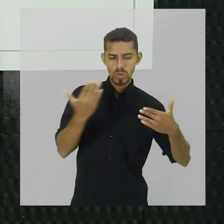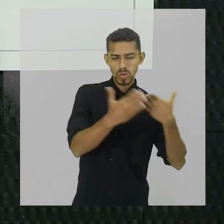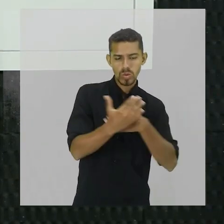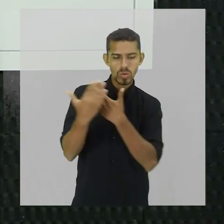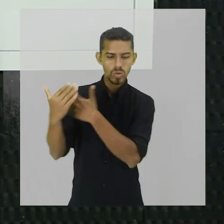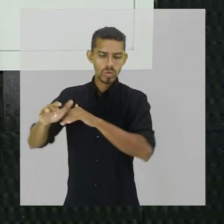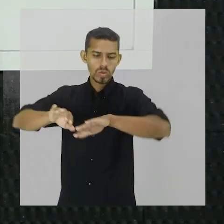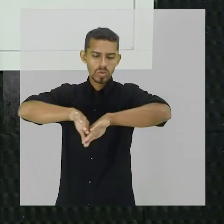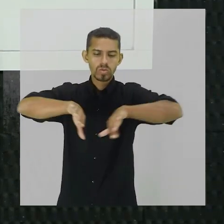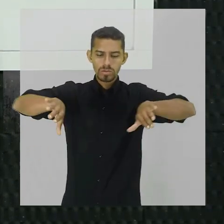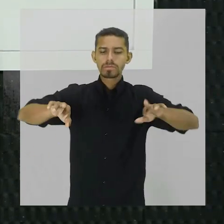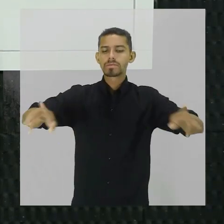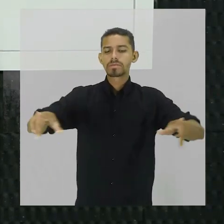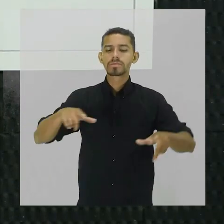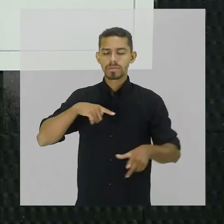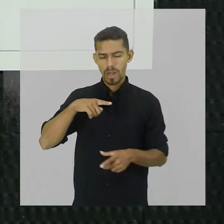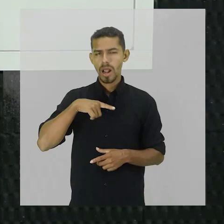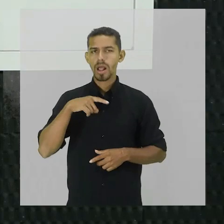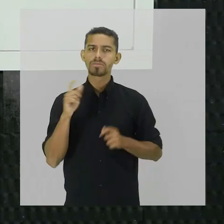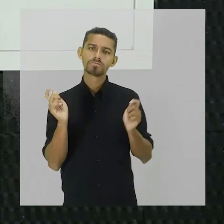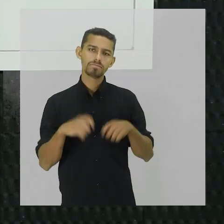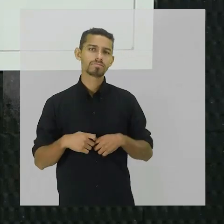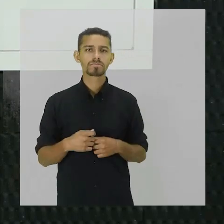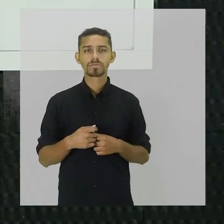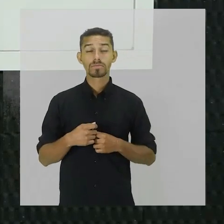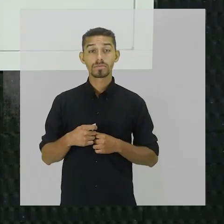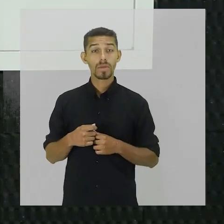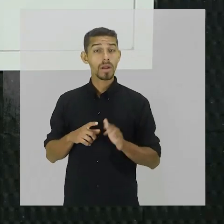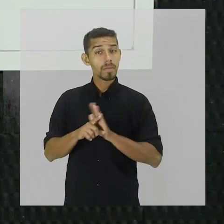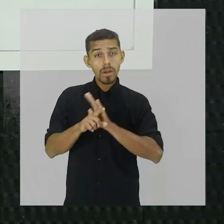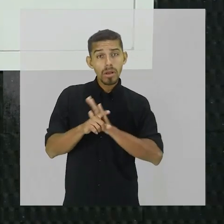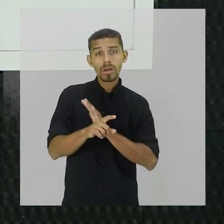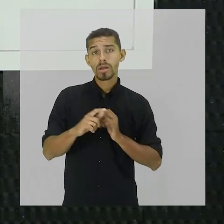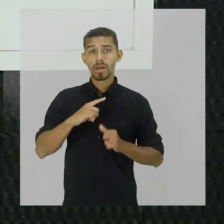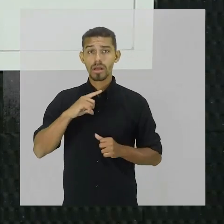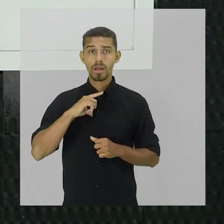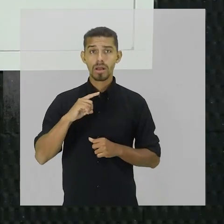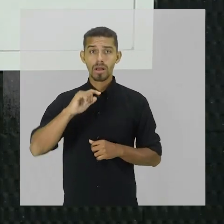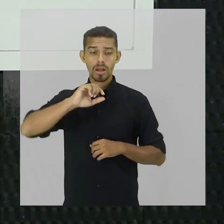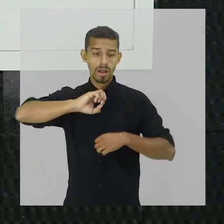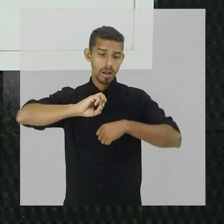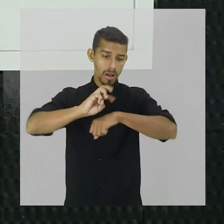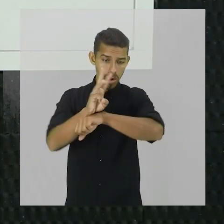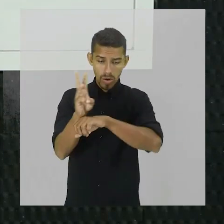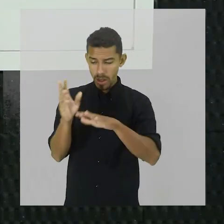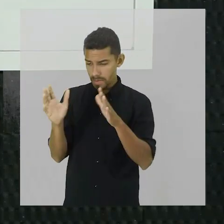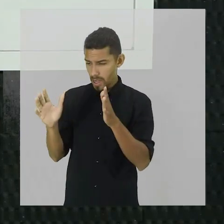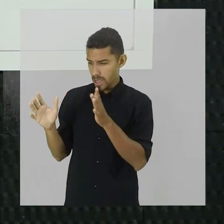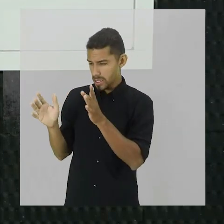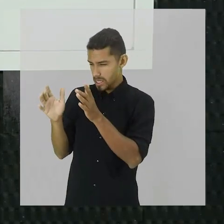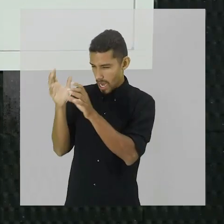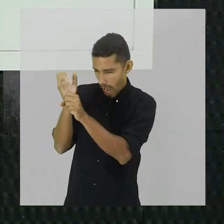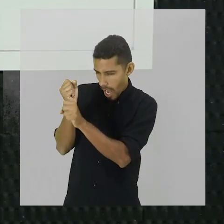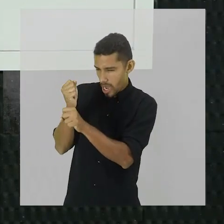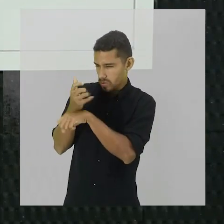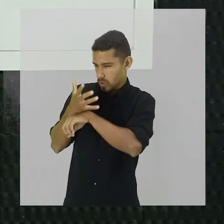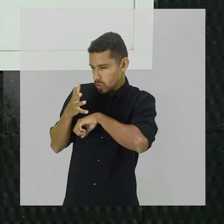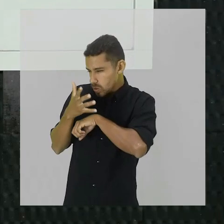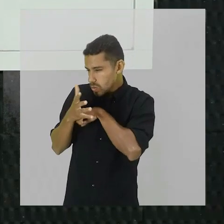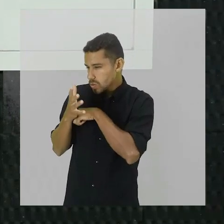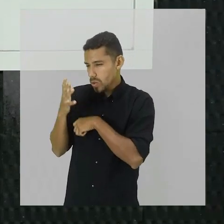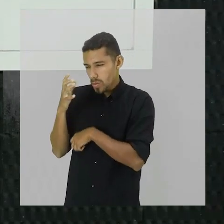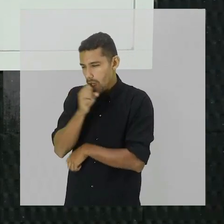as dois certames, né? São questões, a UEMA ela é mais, assim, mais prática,